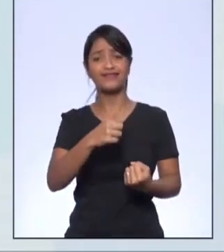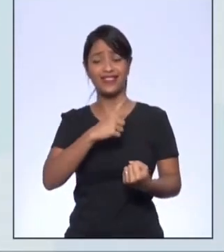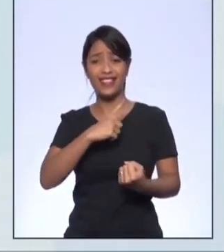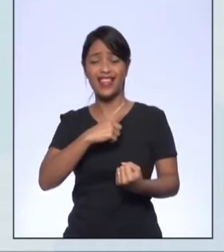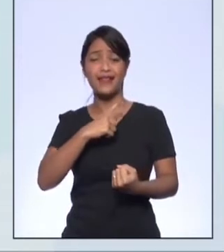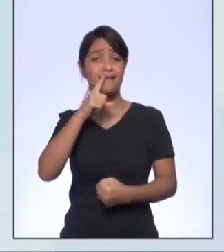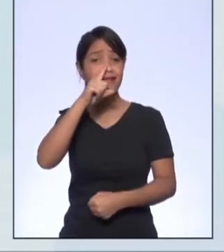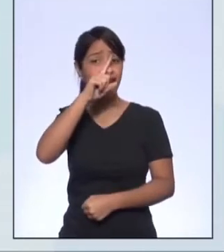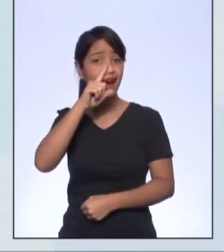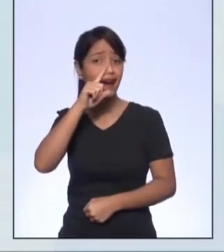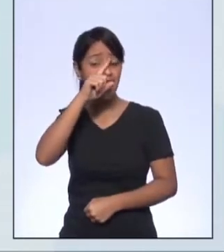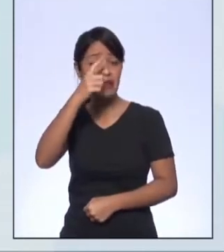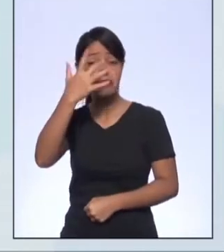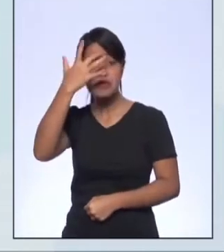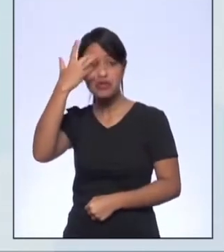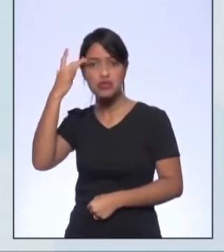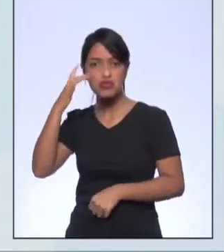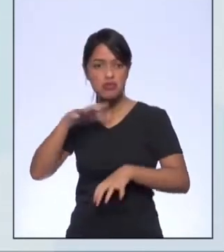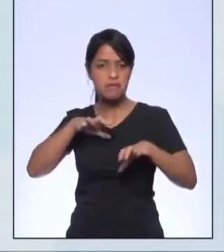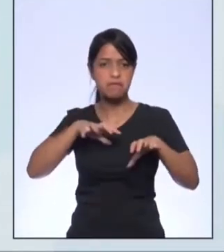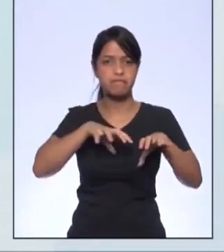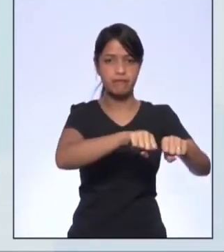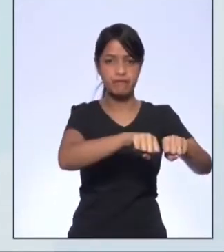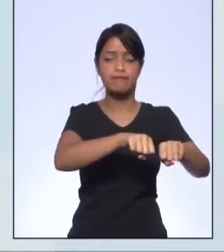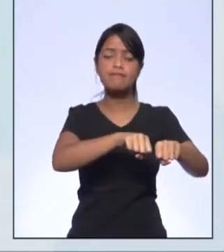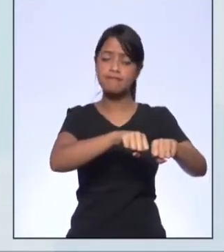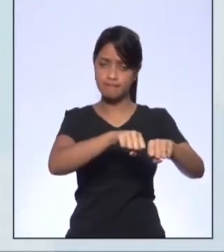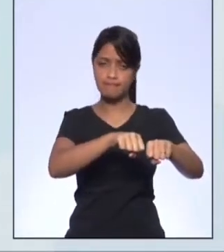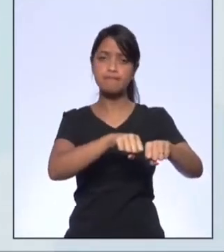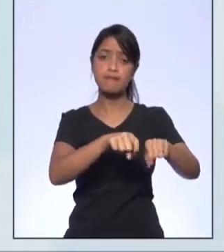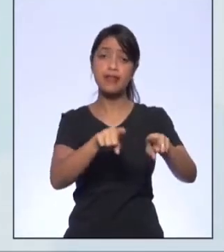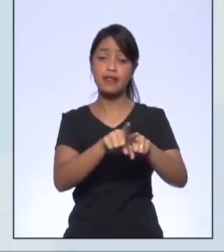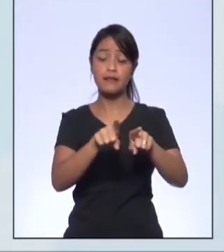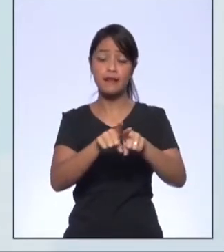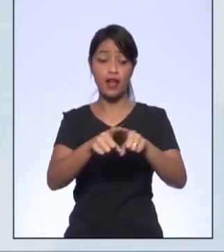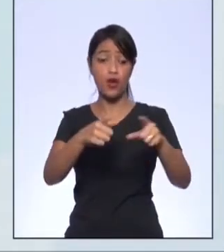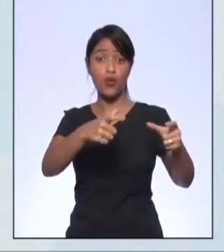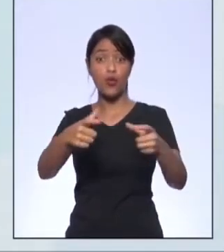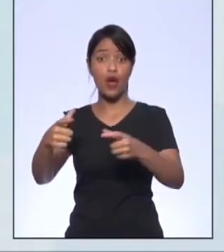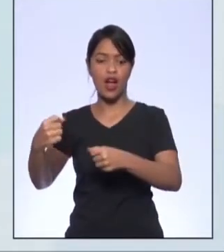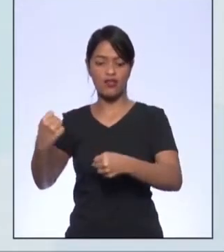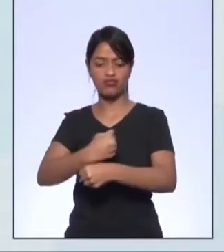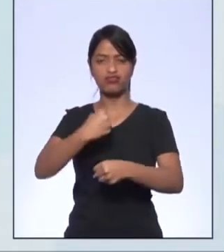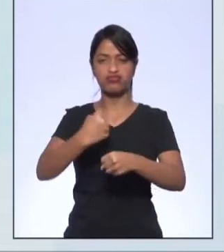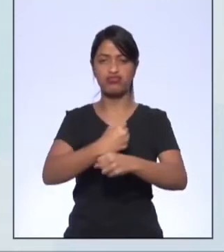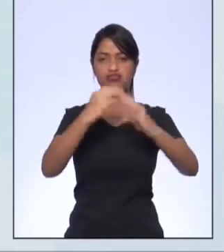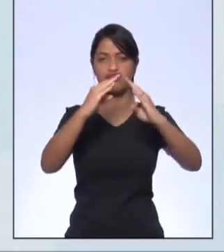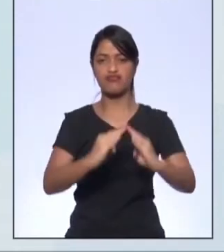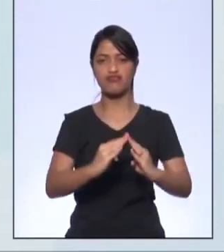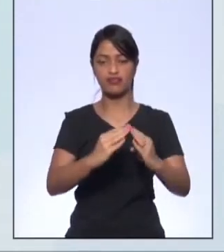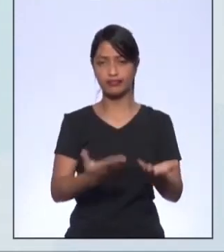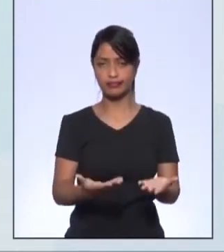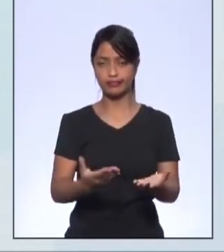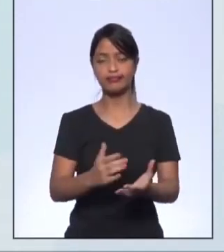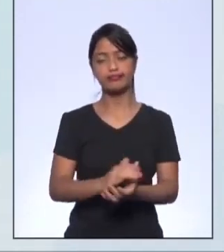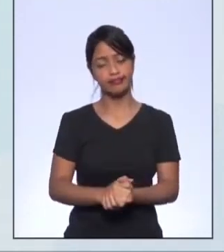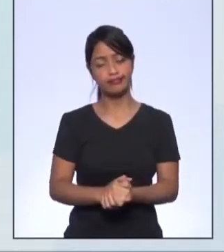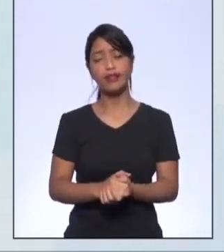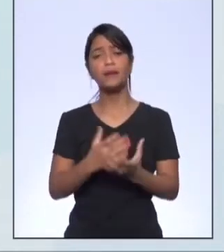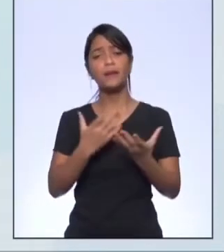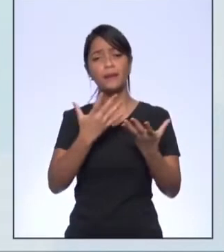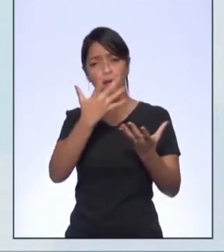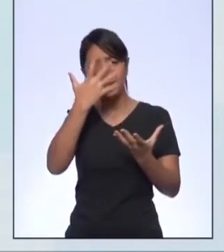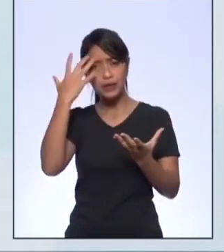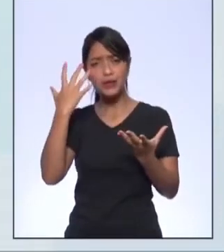de captura de animais silvestres e pelo aumento de estabelecimentos credenciados. Muito se fala em preservação de meio